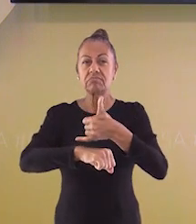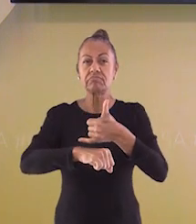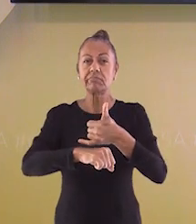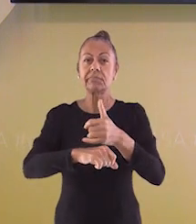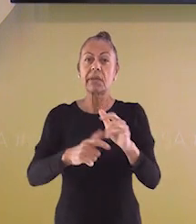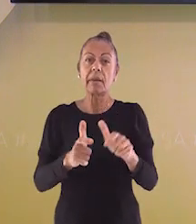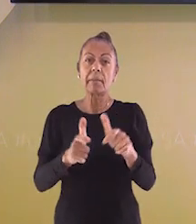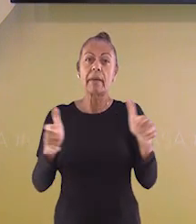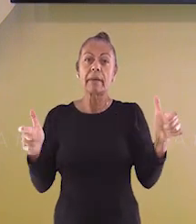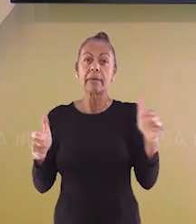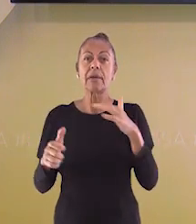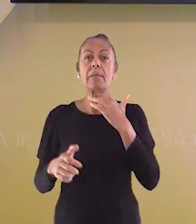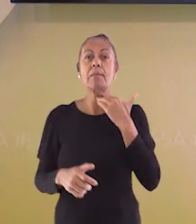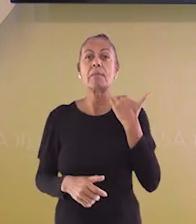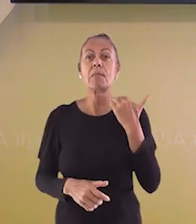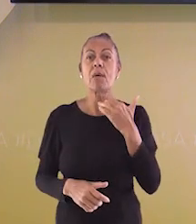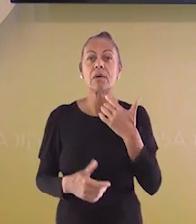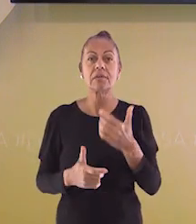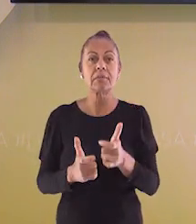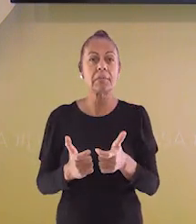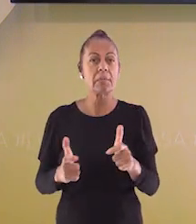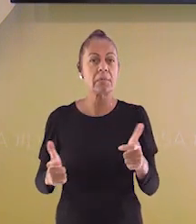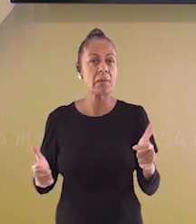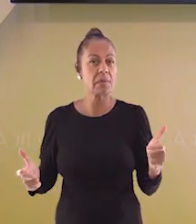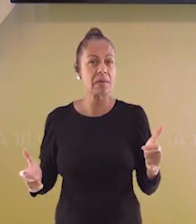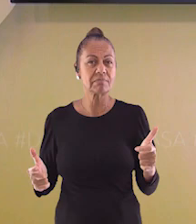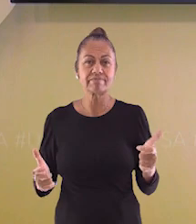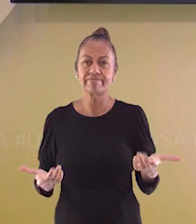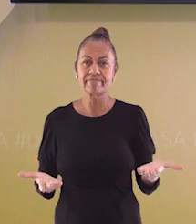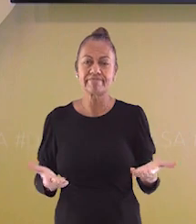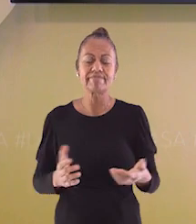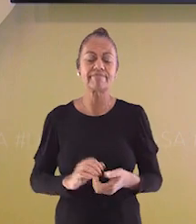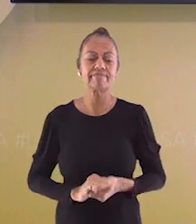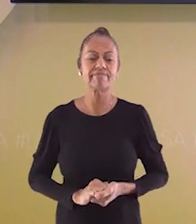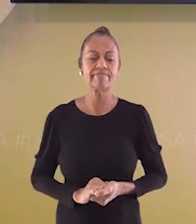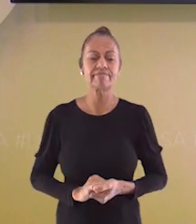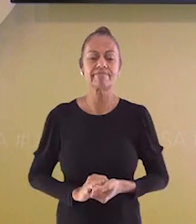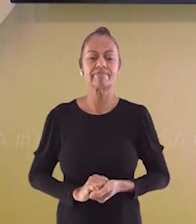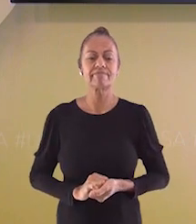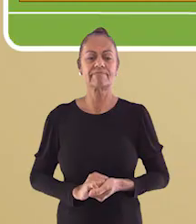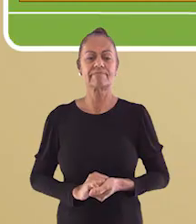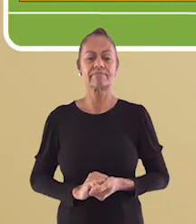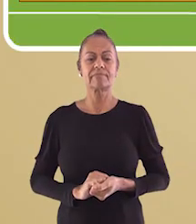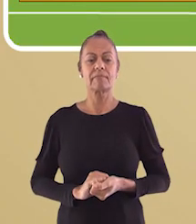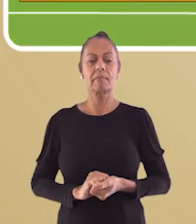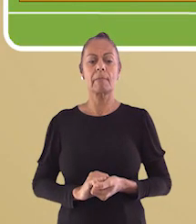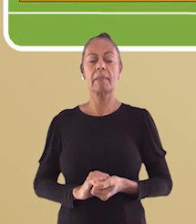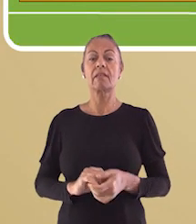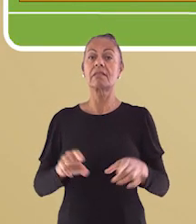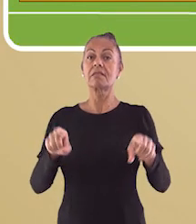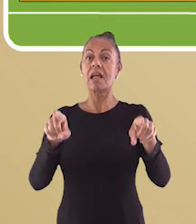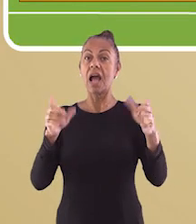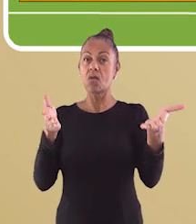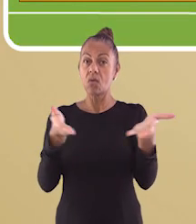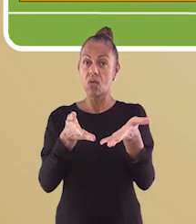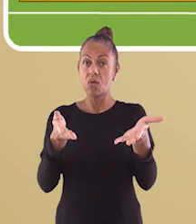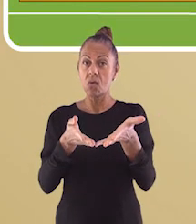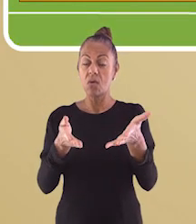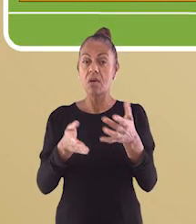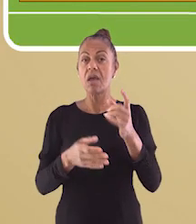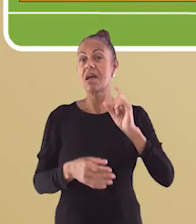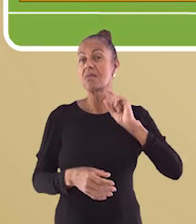à morte por causa disso, porque eles não conseguem, por conta própria, dar conta desse problema. E aí a gente segue para a poluição